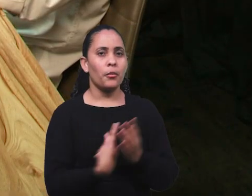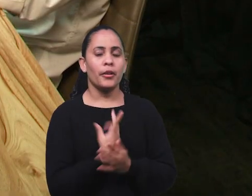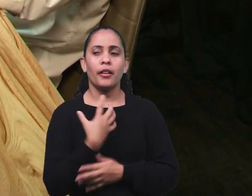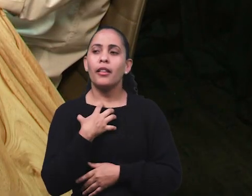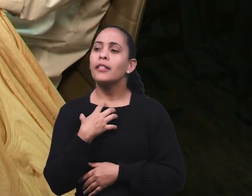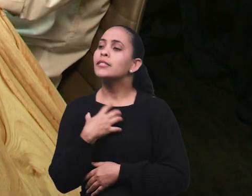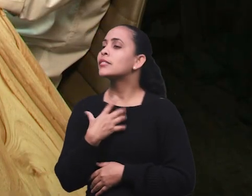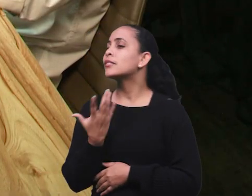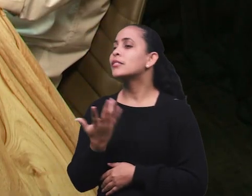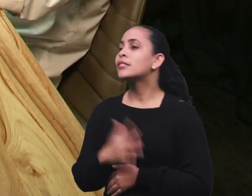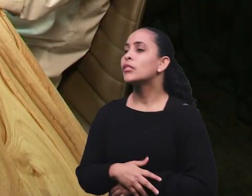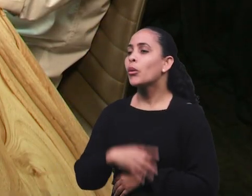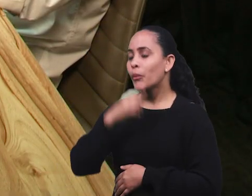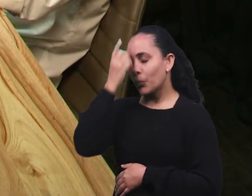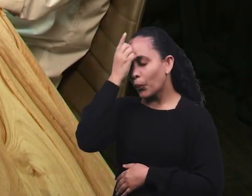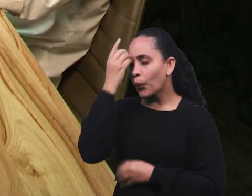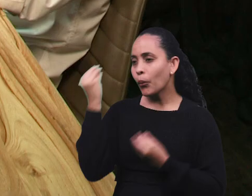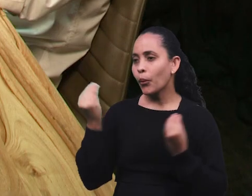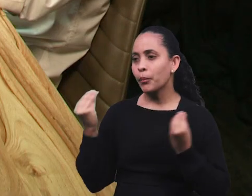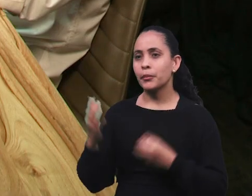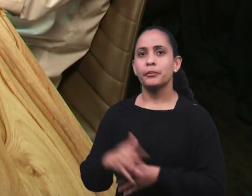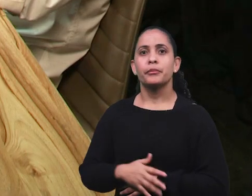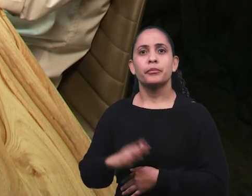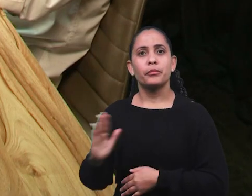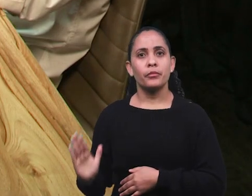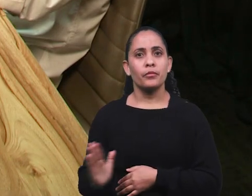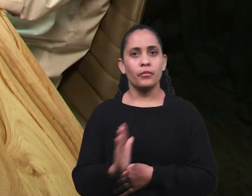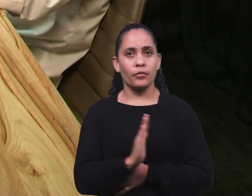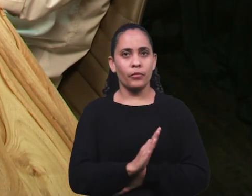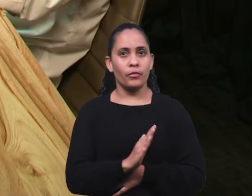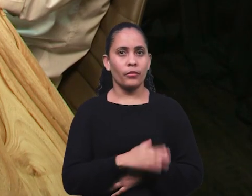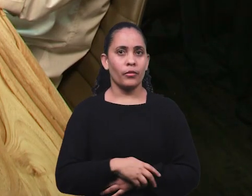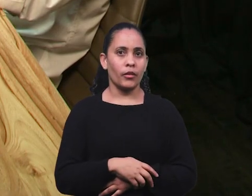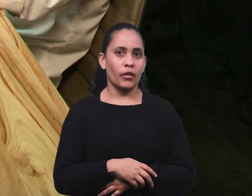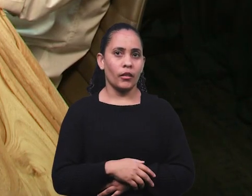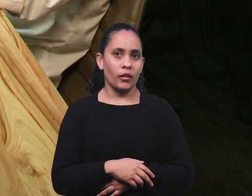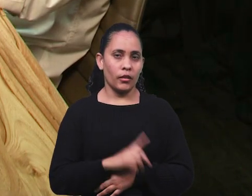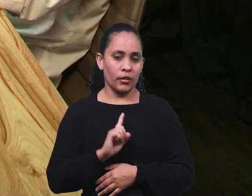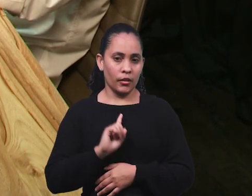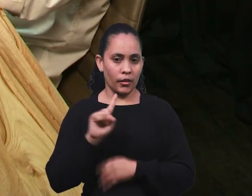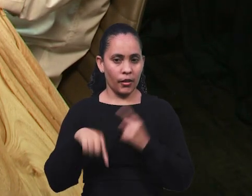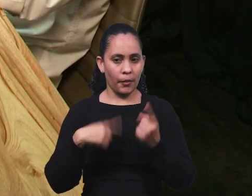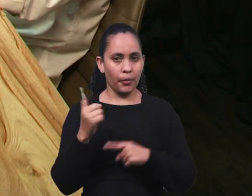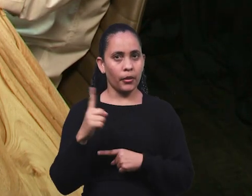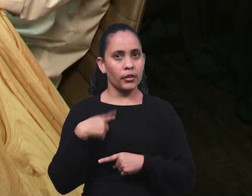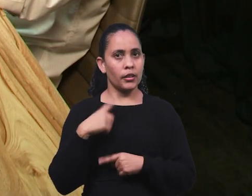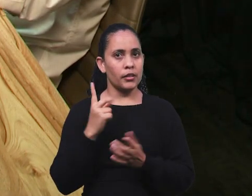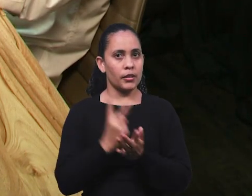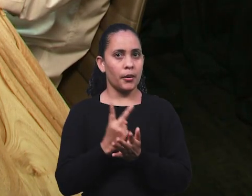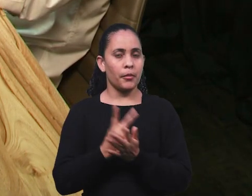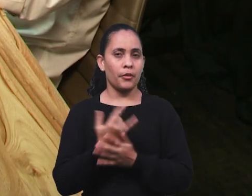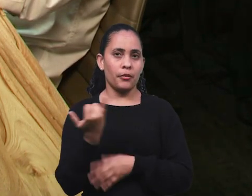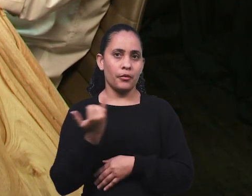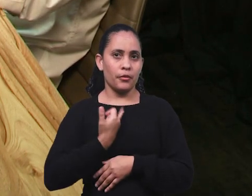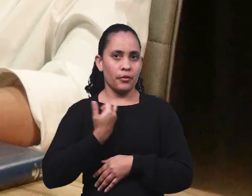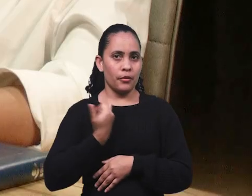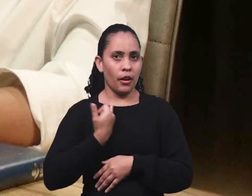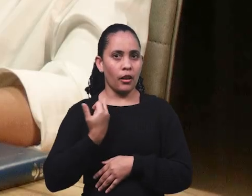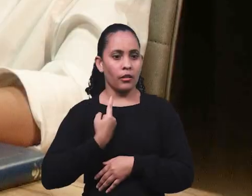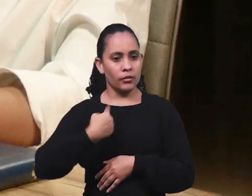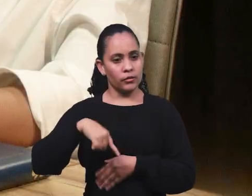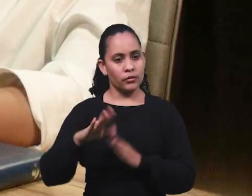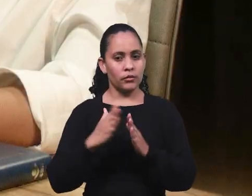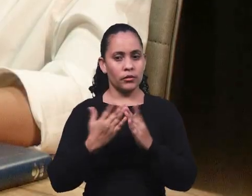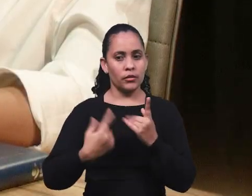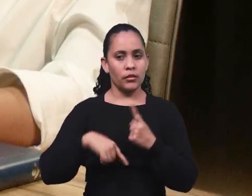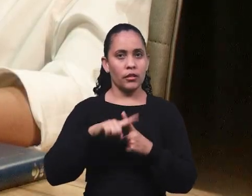como que ela ficou? Como que ela recebeu? Como que está hoje? Hoje ela tá muito... Depois daquele dia, ela sempre comentou comigo agora sobre ir